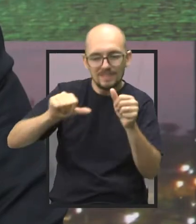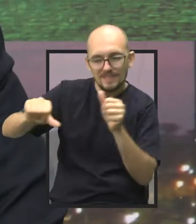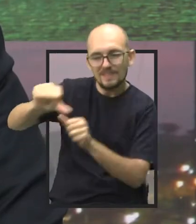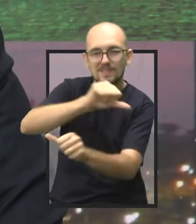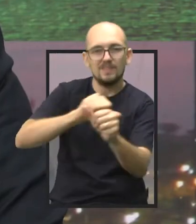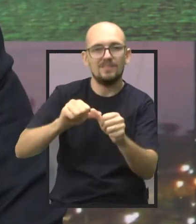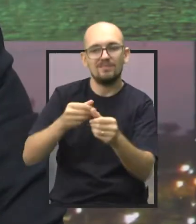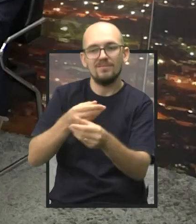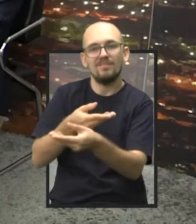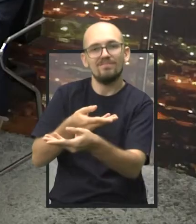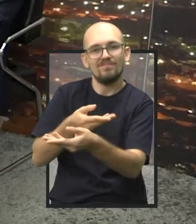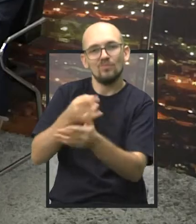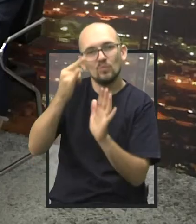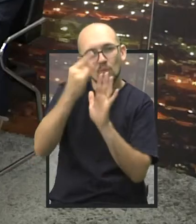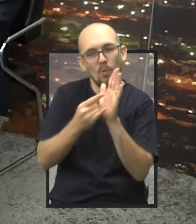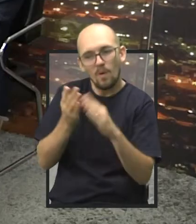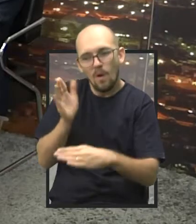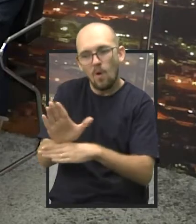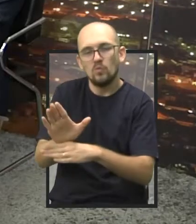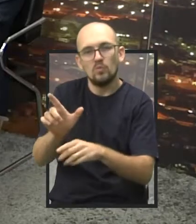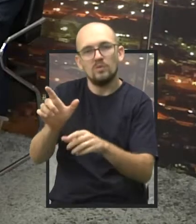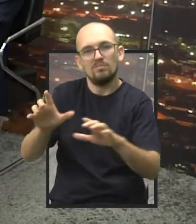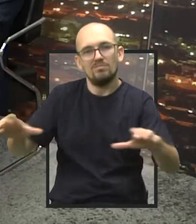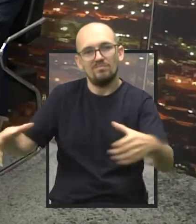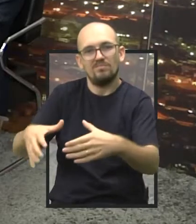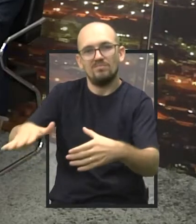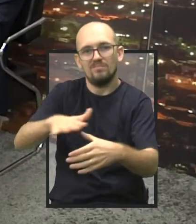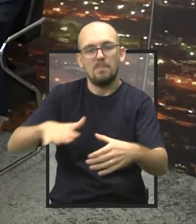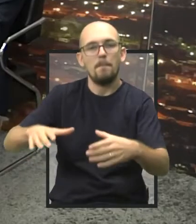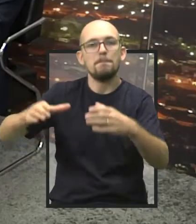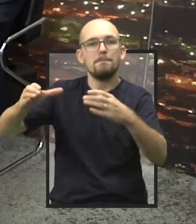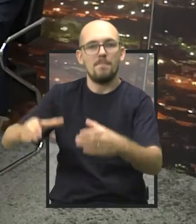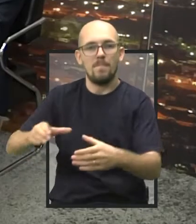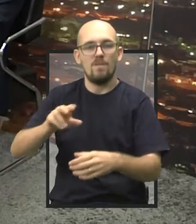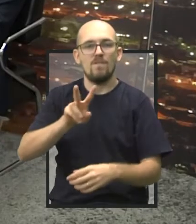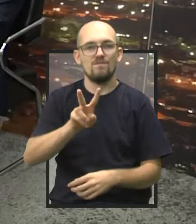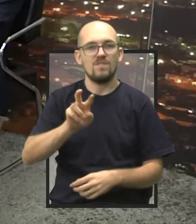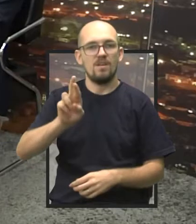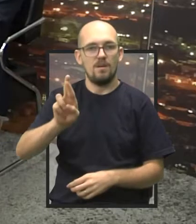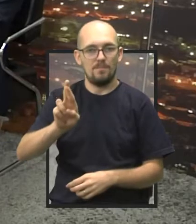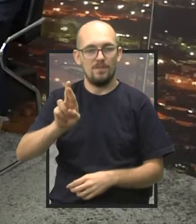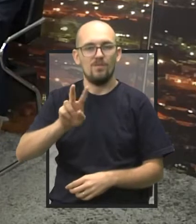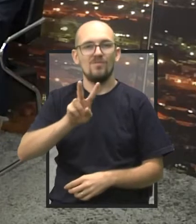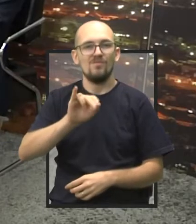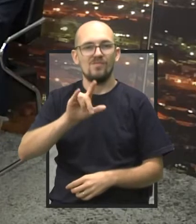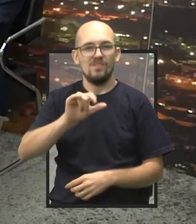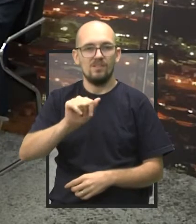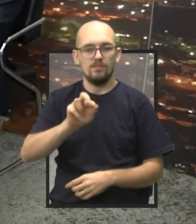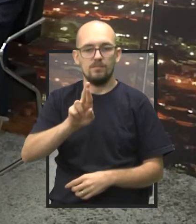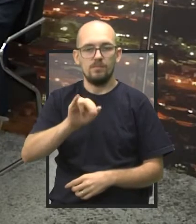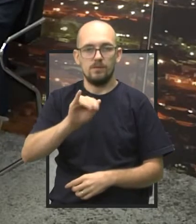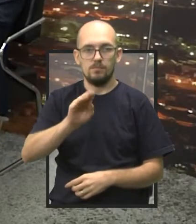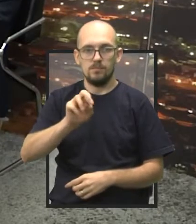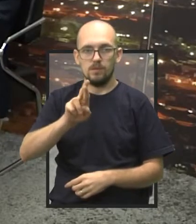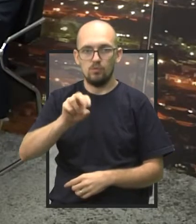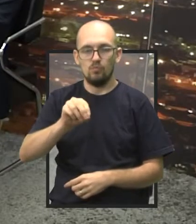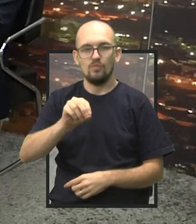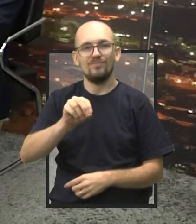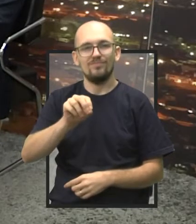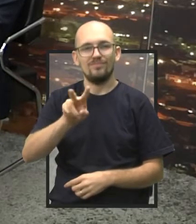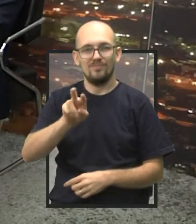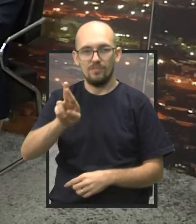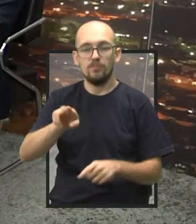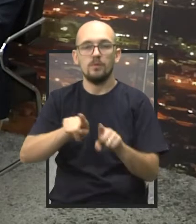Vila Ribeiro. O que é regularização fundiária? Regulação fundiária foi feita na Vila Ribeiro e também lá no Cachoeirinha, lá na Herosa